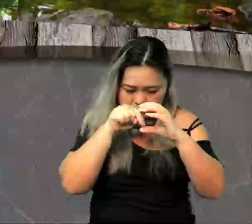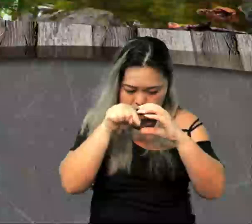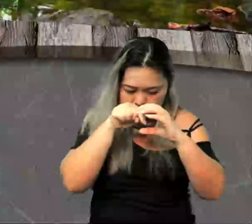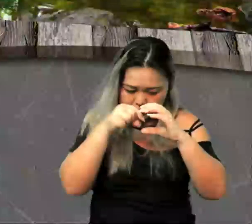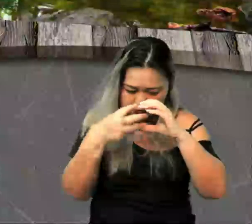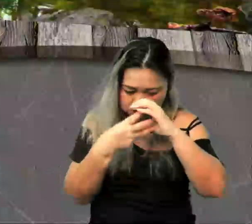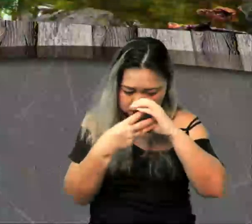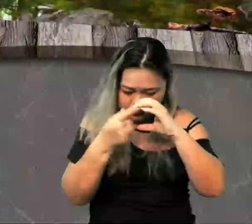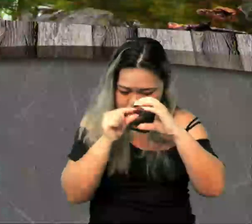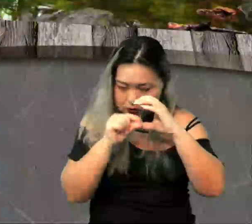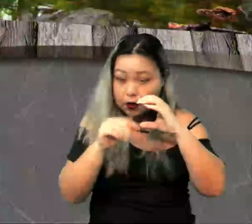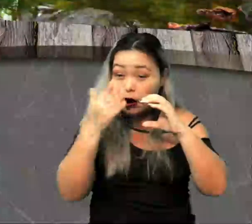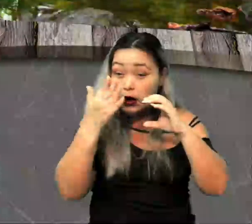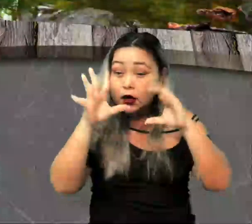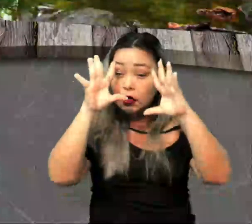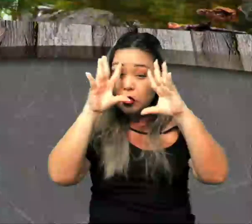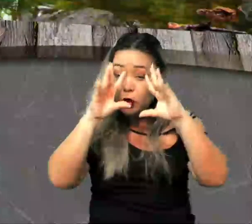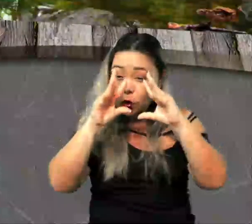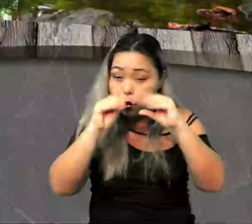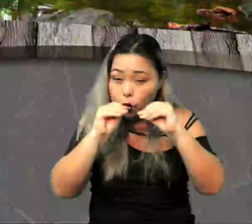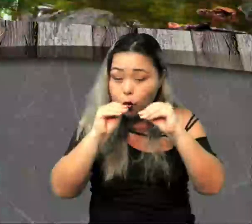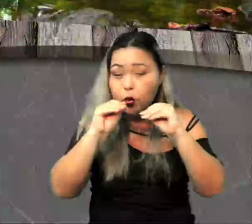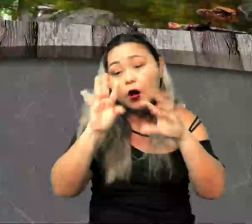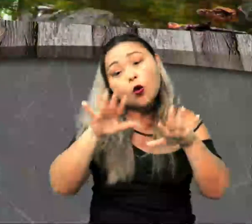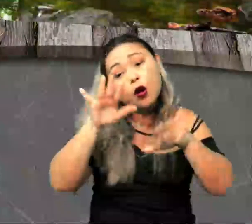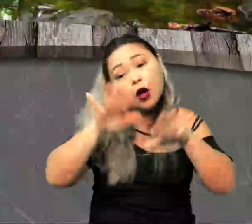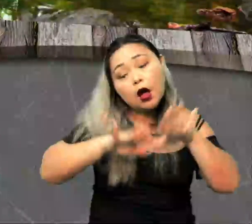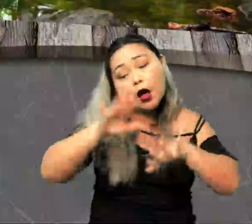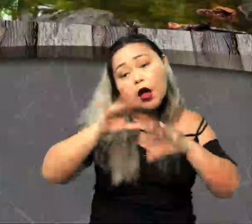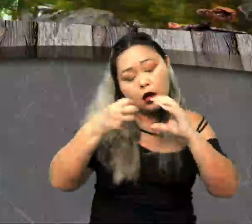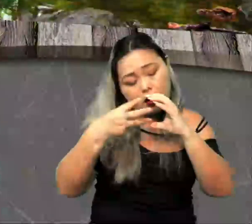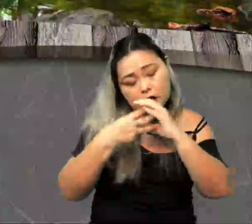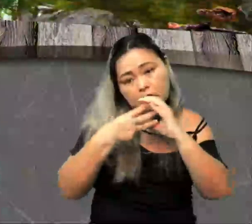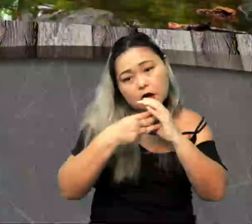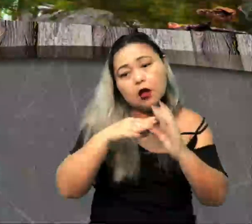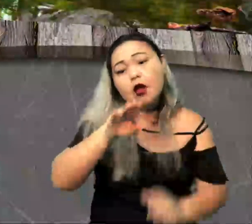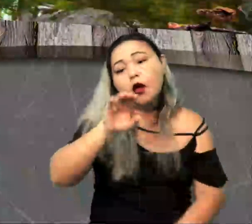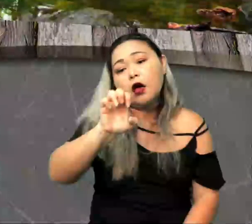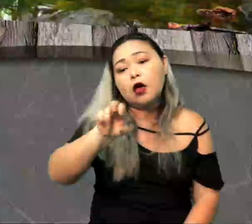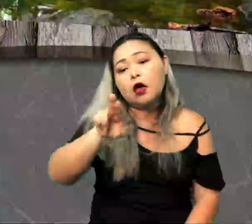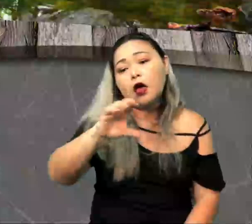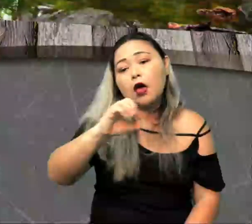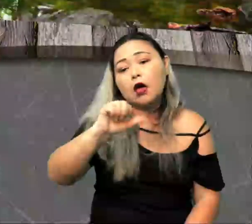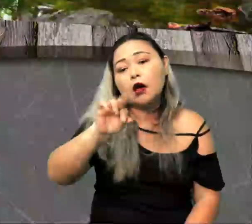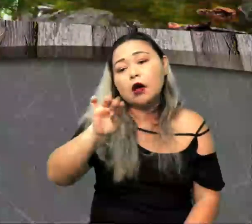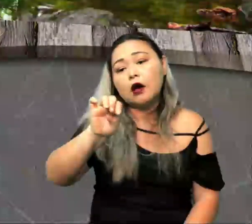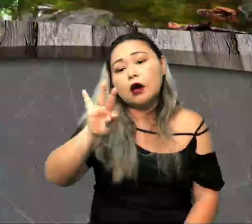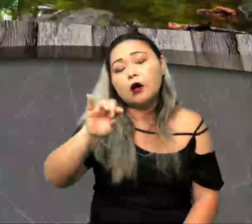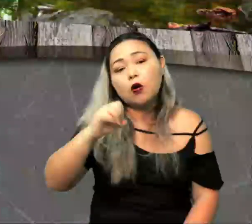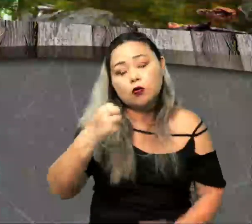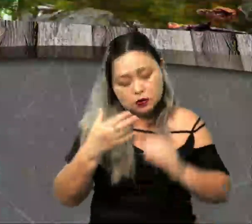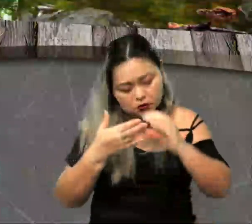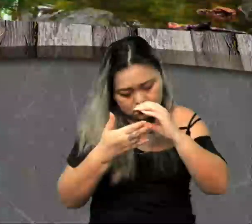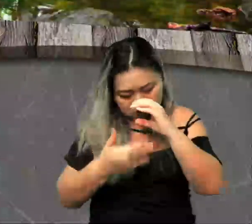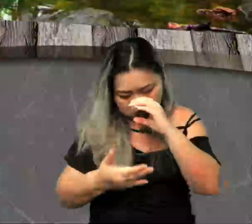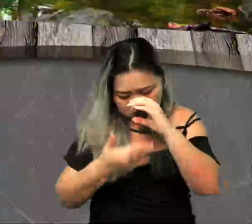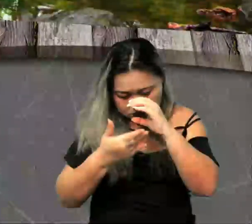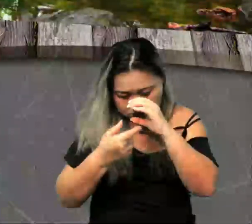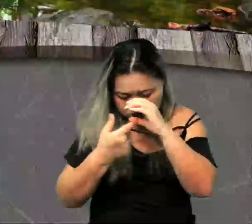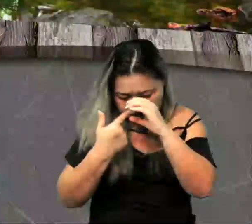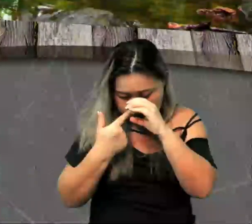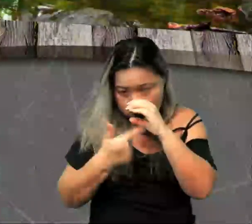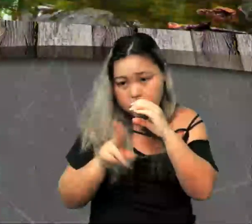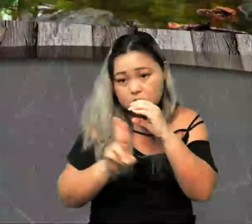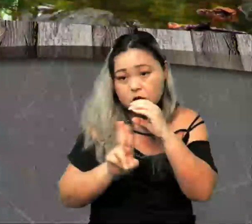de algumas células. No caso, as células eucariontes, porque a essas estruturas escuras observadas com microscopia,